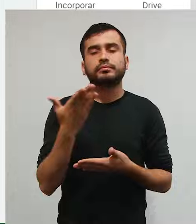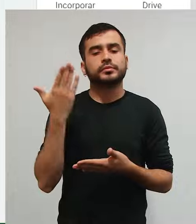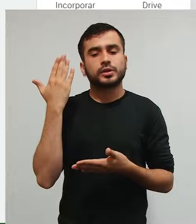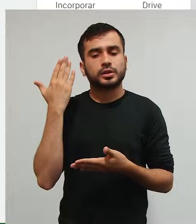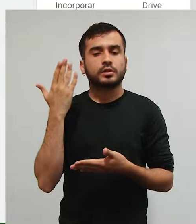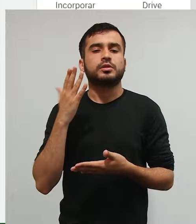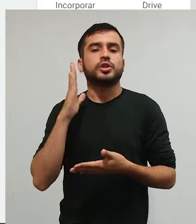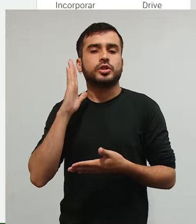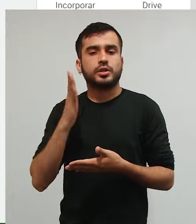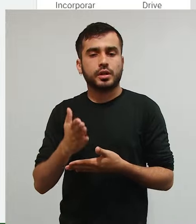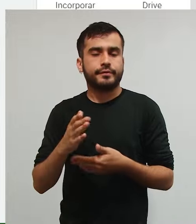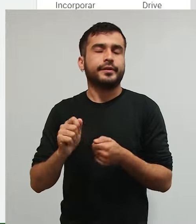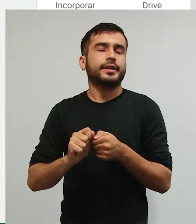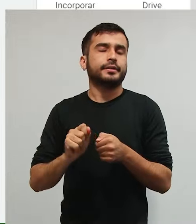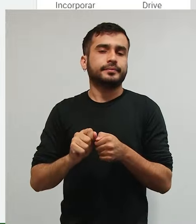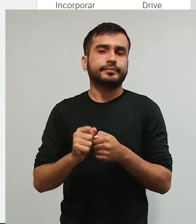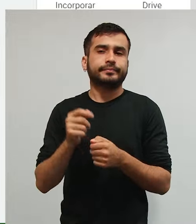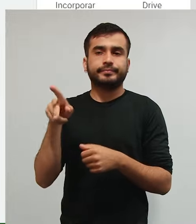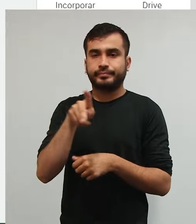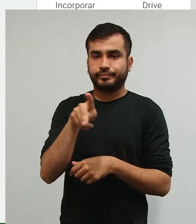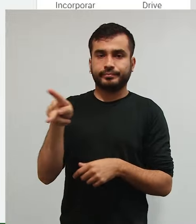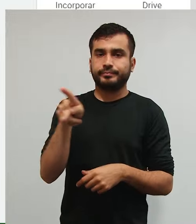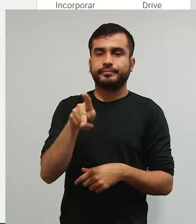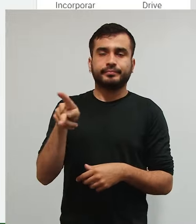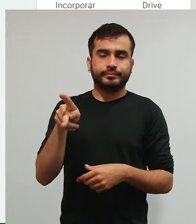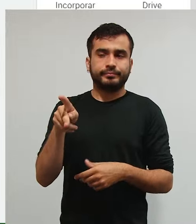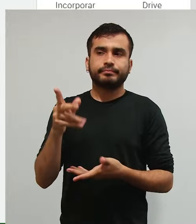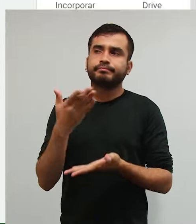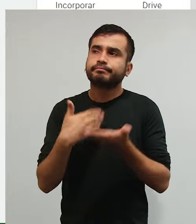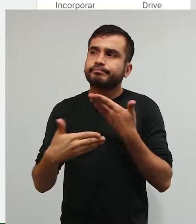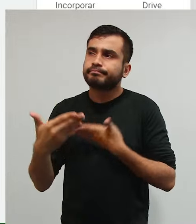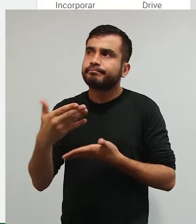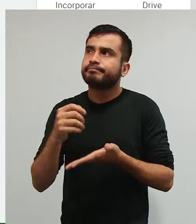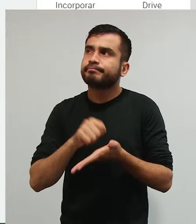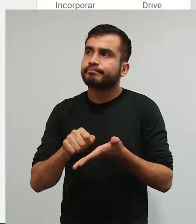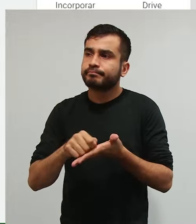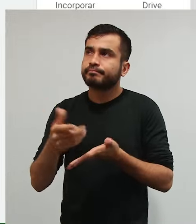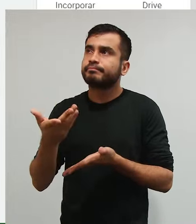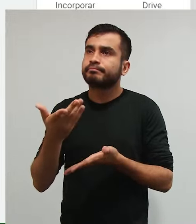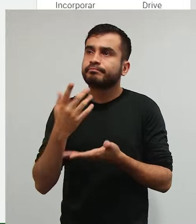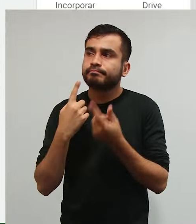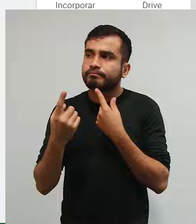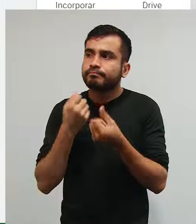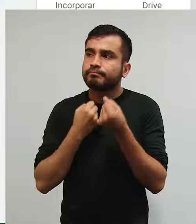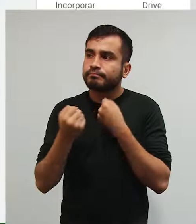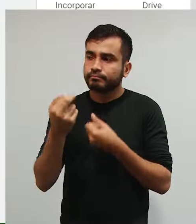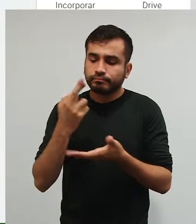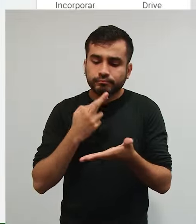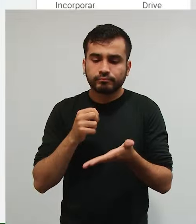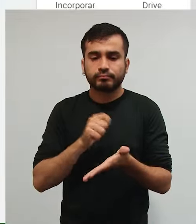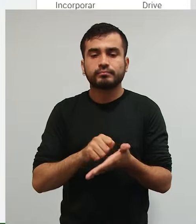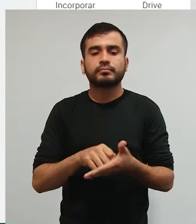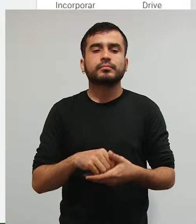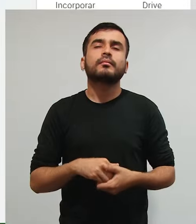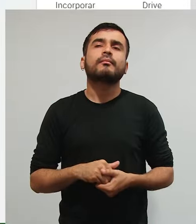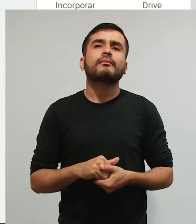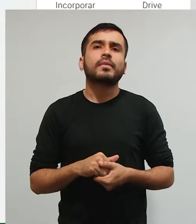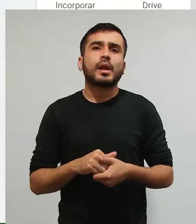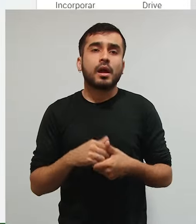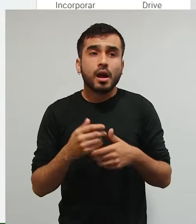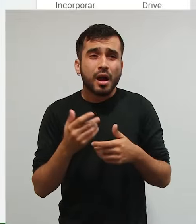ó, trazer os trechos da entrevista